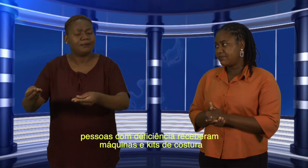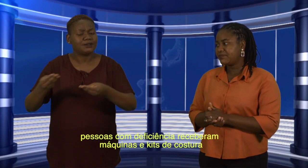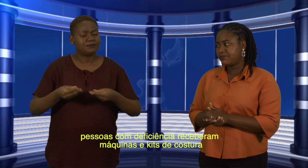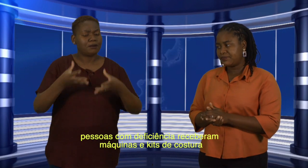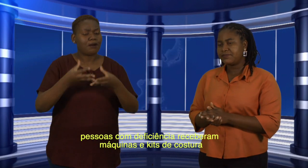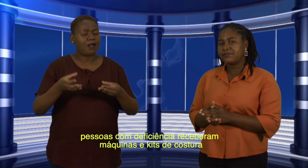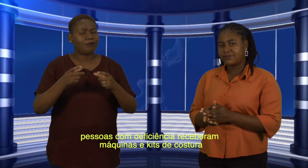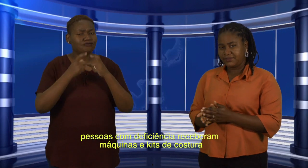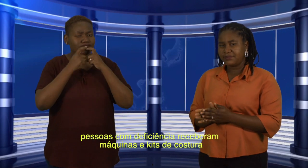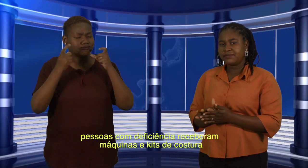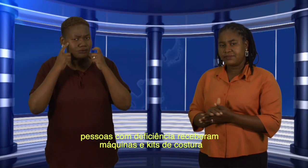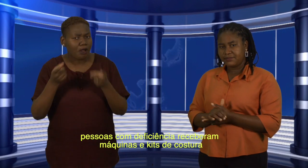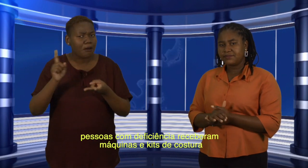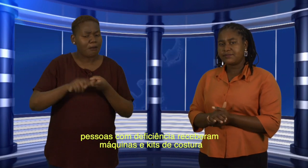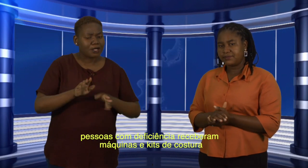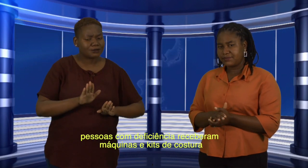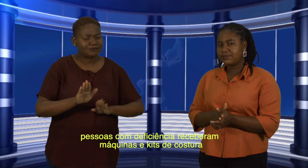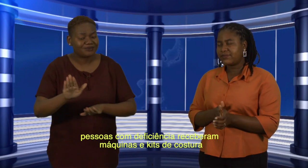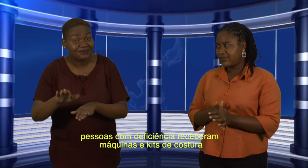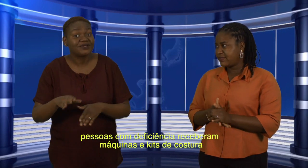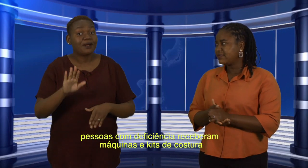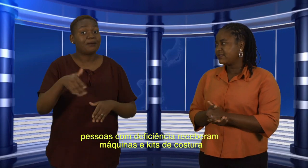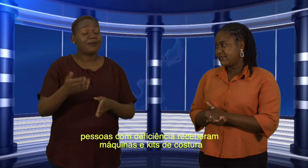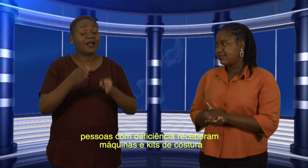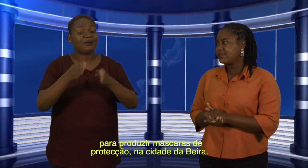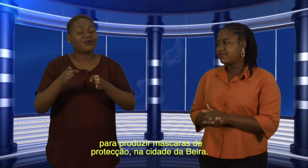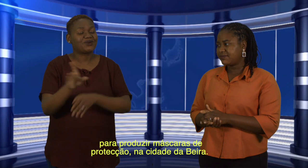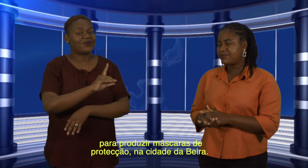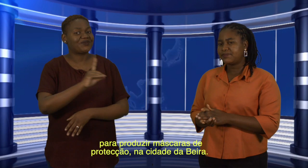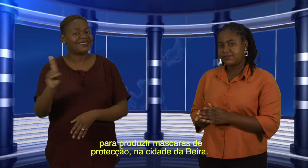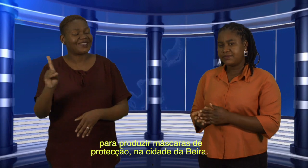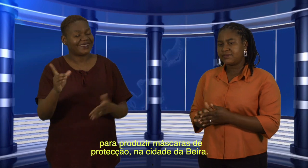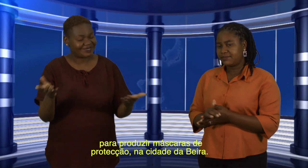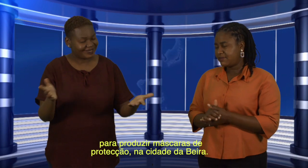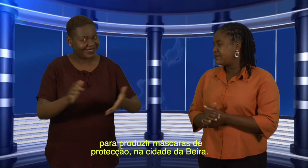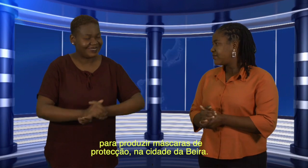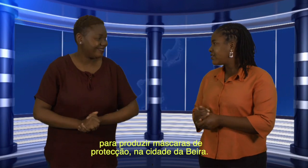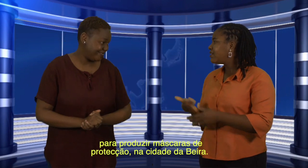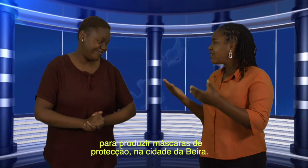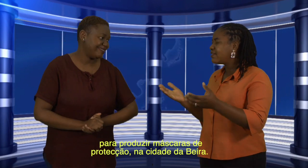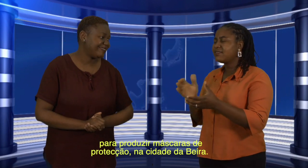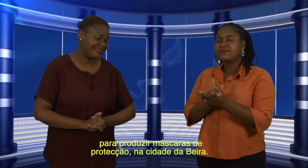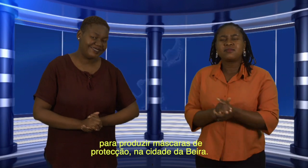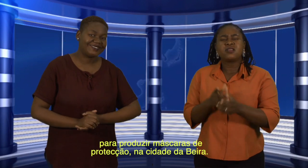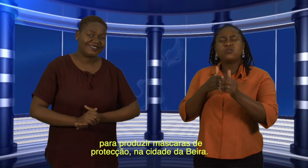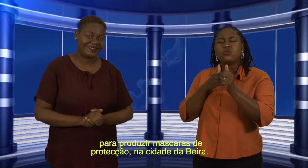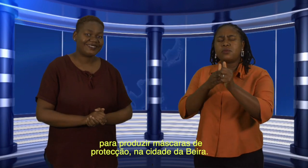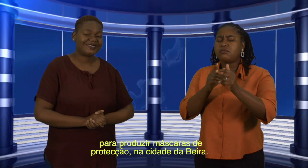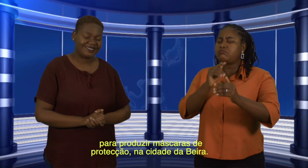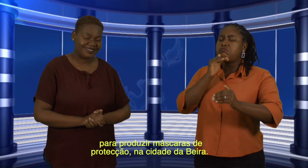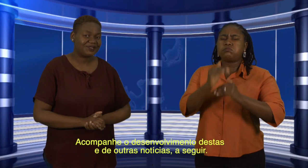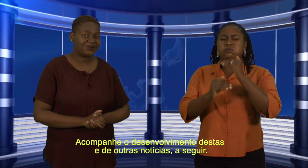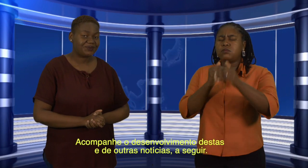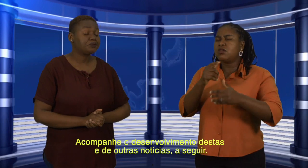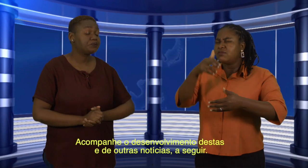suas com deficiência receberam máquinas e kitas de postura para produzir máscaras de proteção na cidade da Beira.